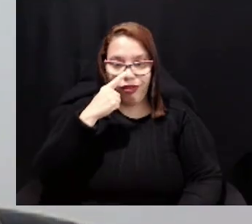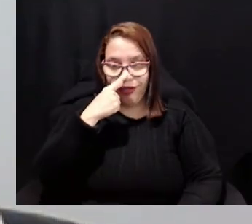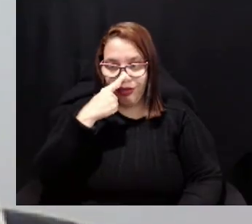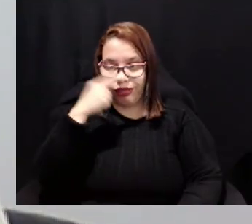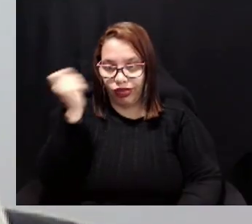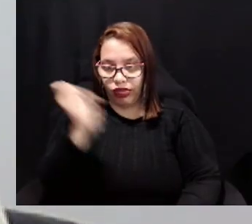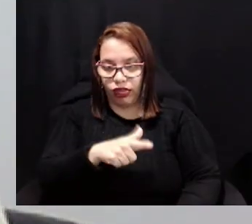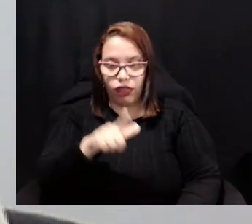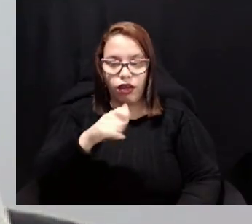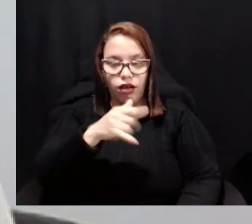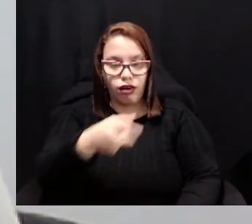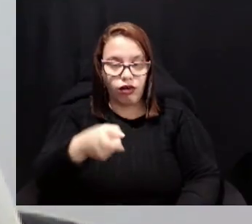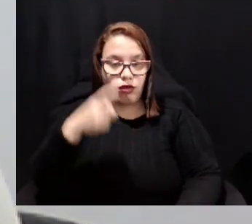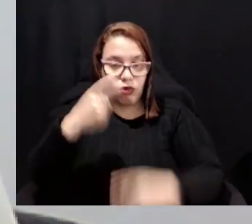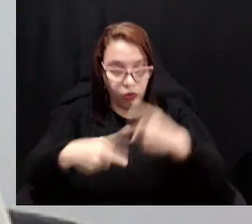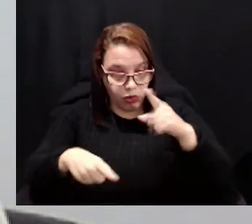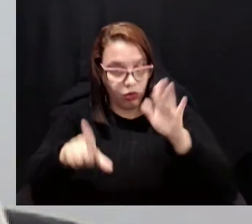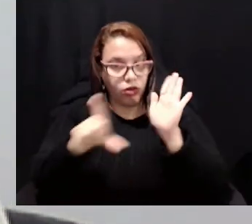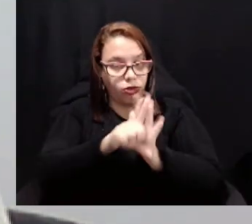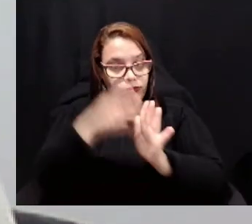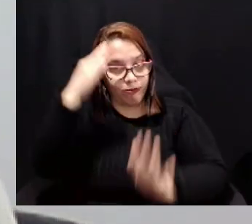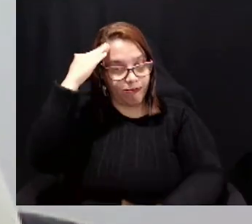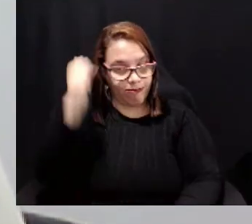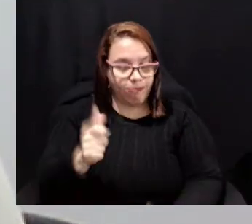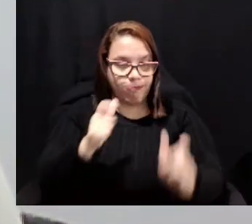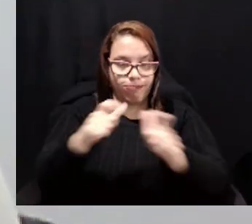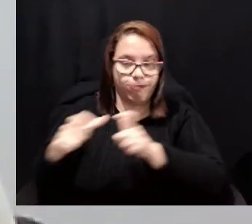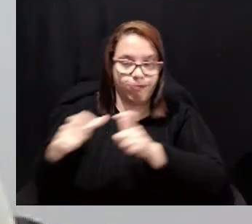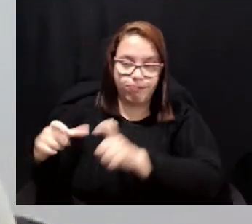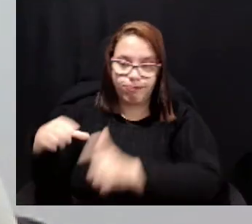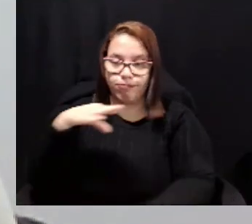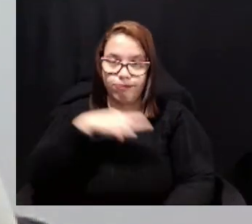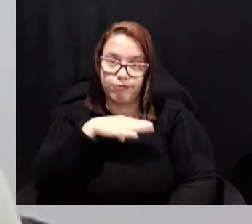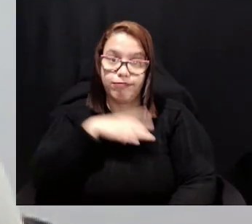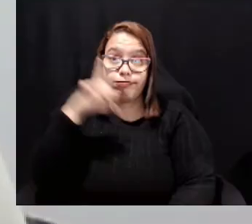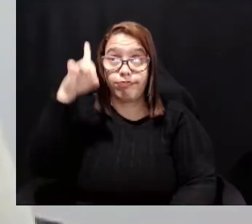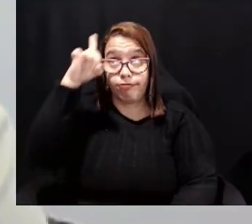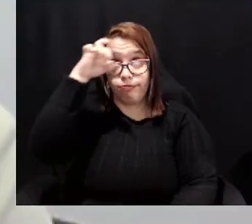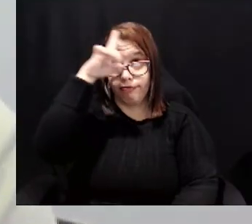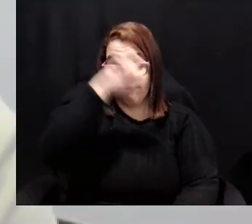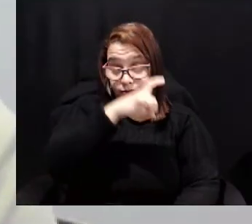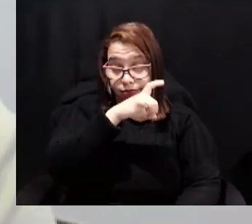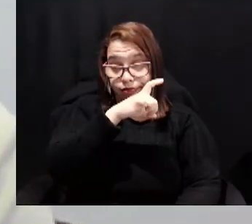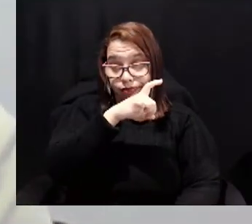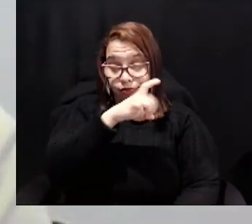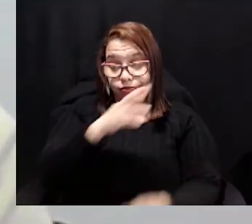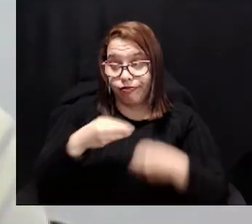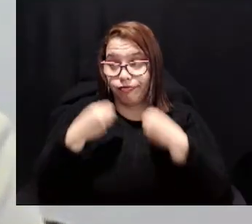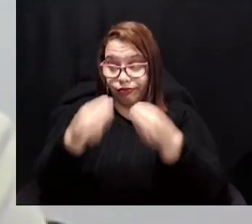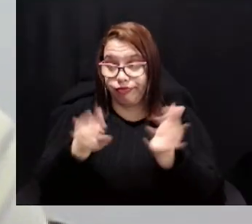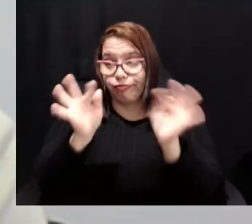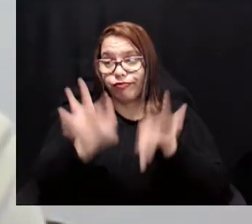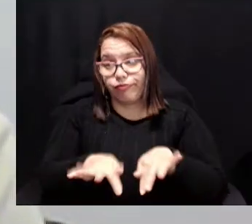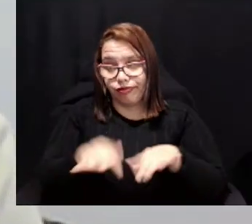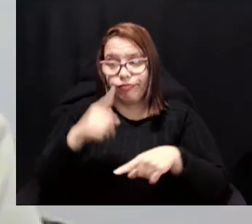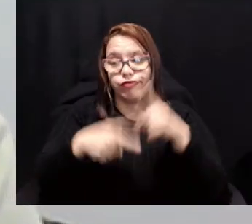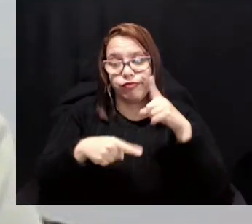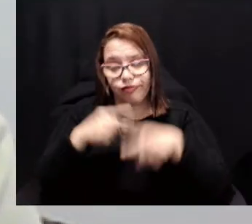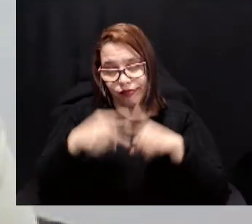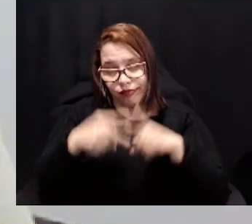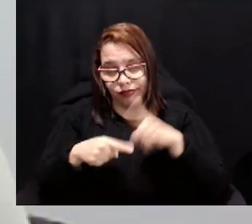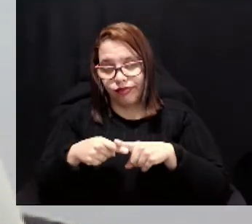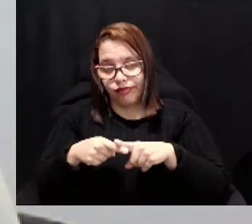Por mais que eles sejam proibidos por leis, nós sabemos que muitos municípios têm dificuldade na destinação final do